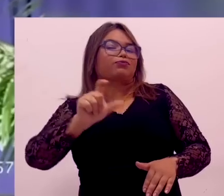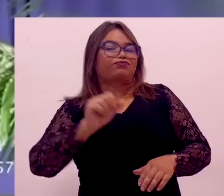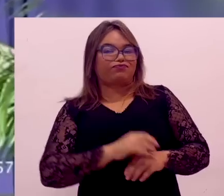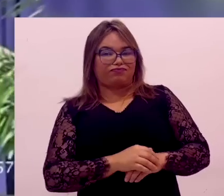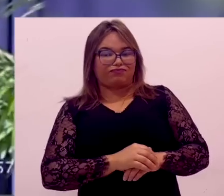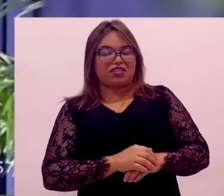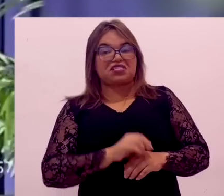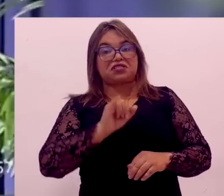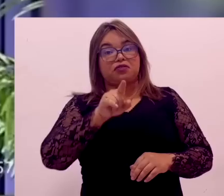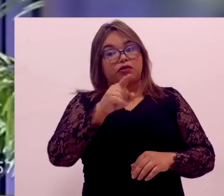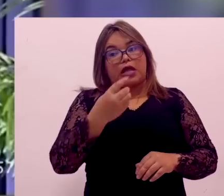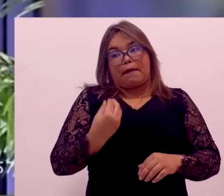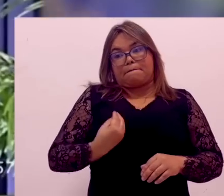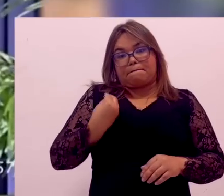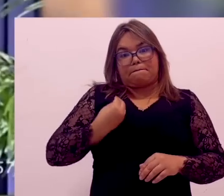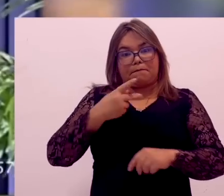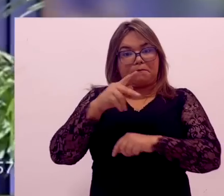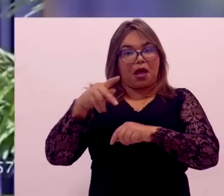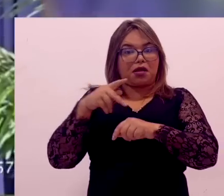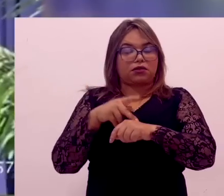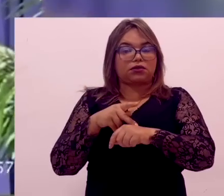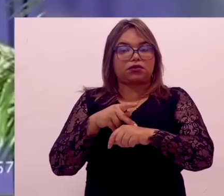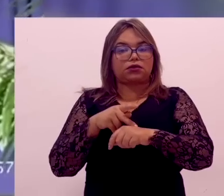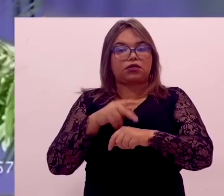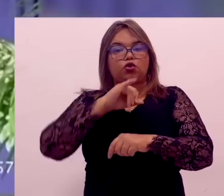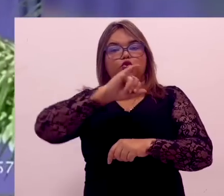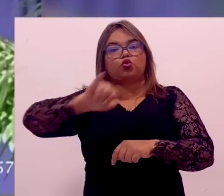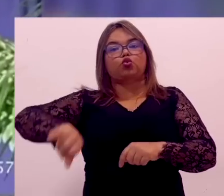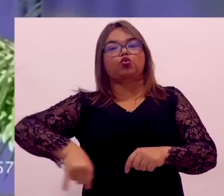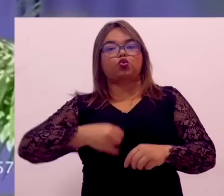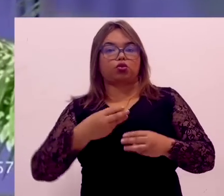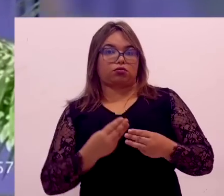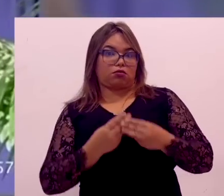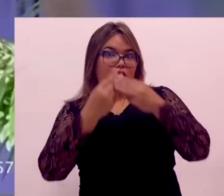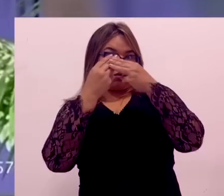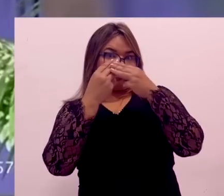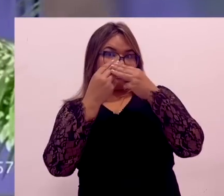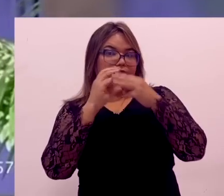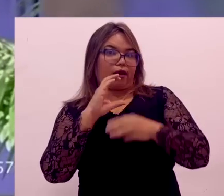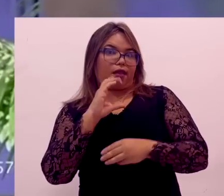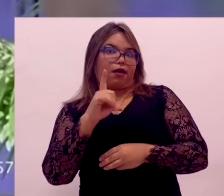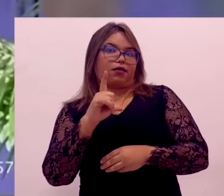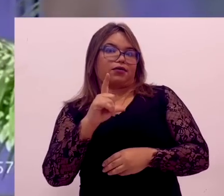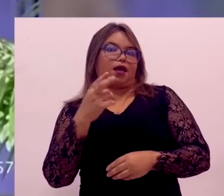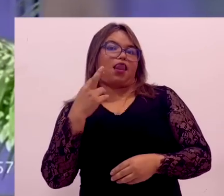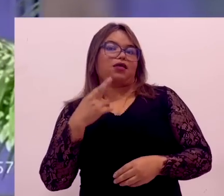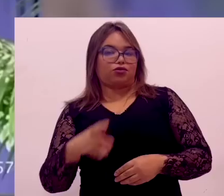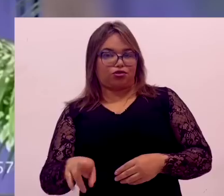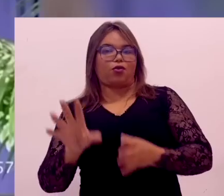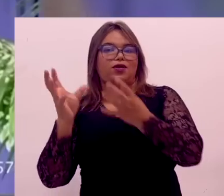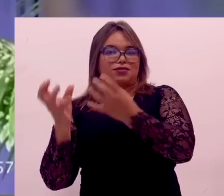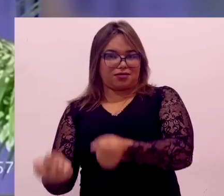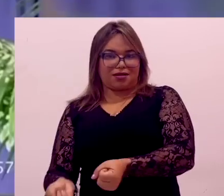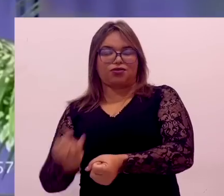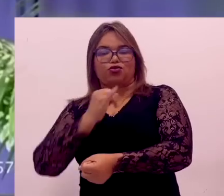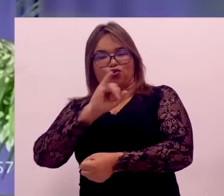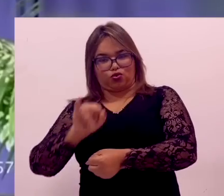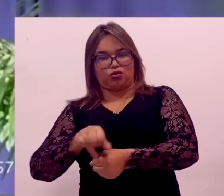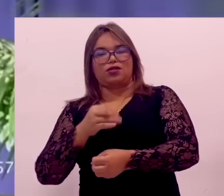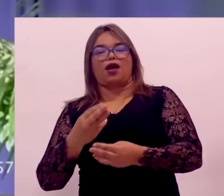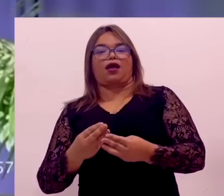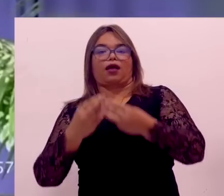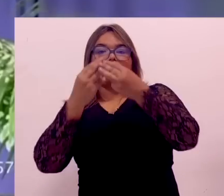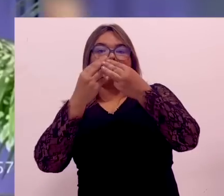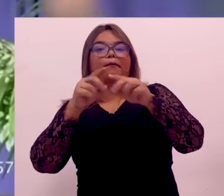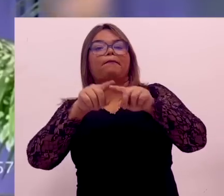num ambiente judaico, então, claro, a religião será o judaísmo. Mas se você está vivendo num ambiente